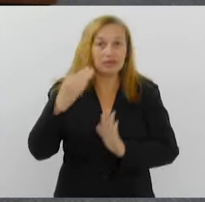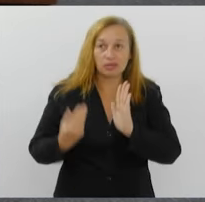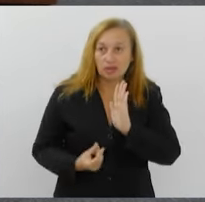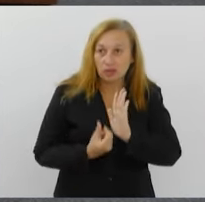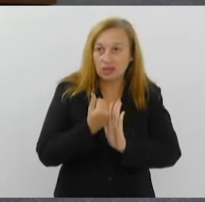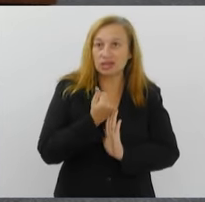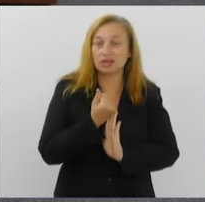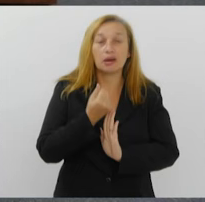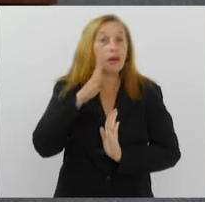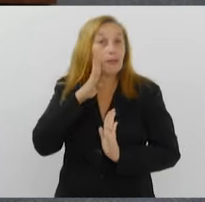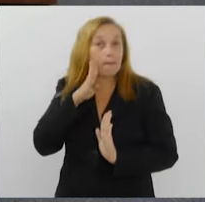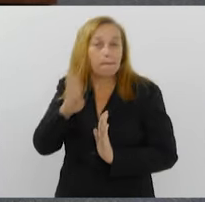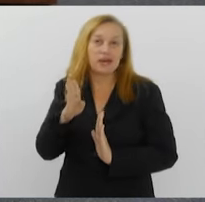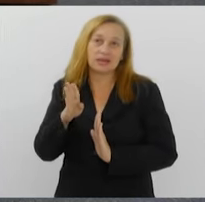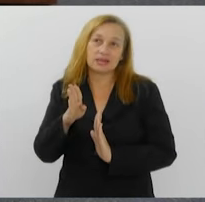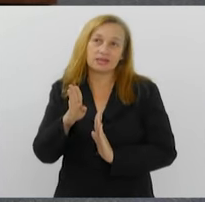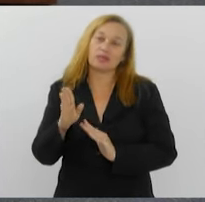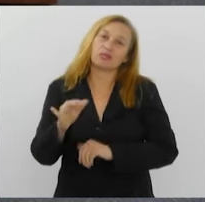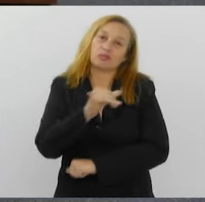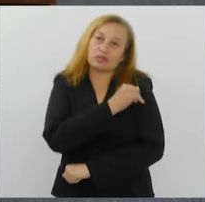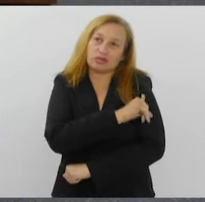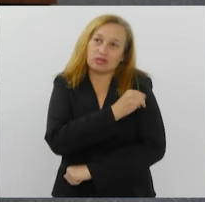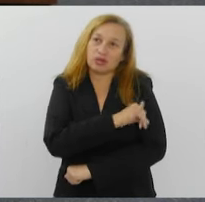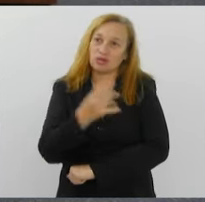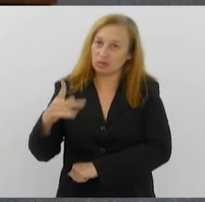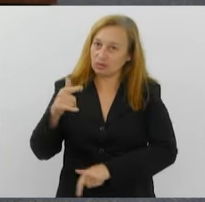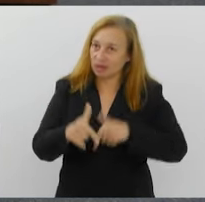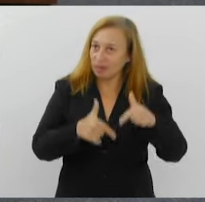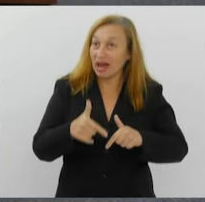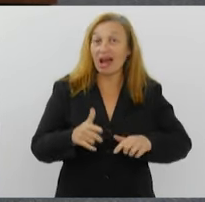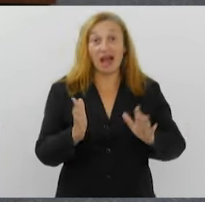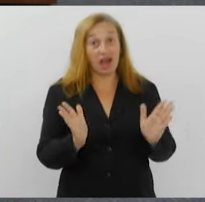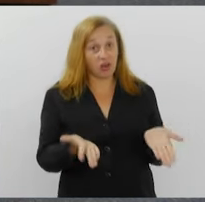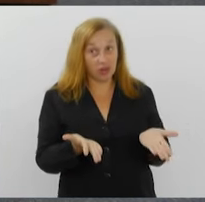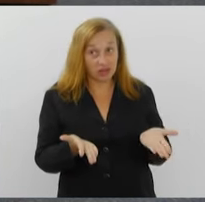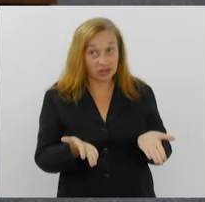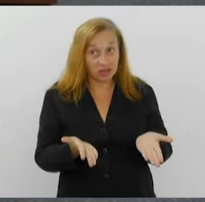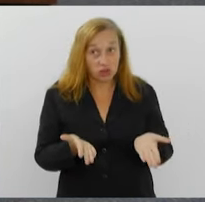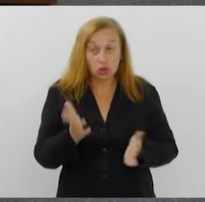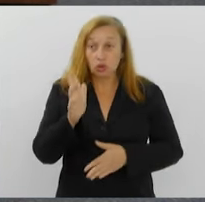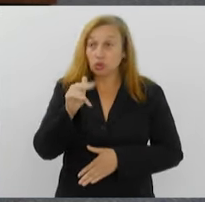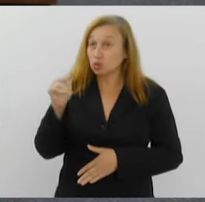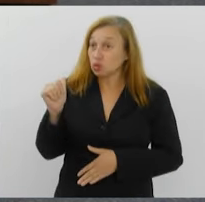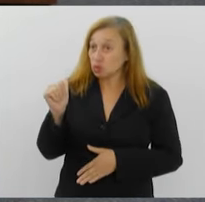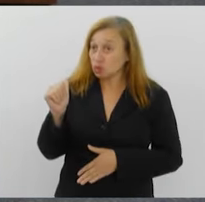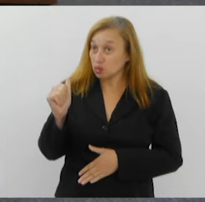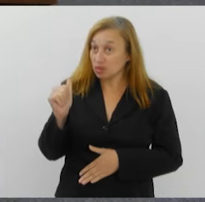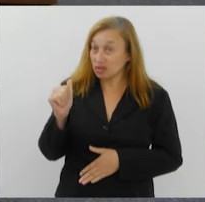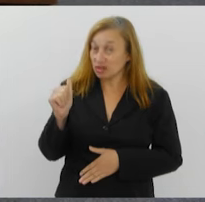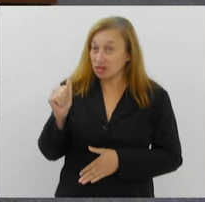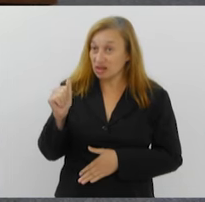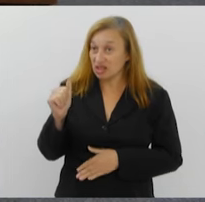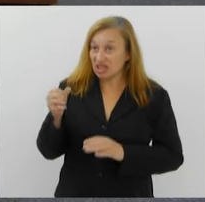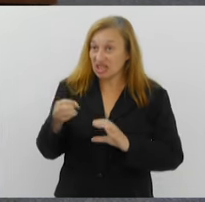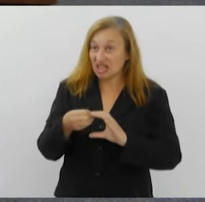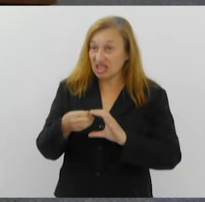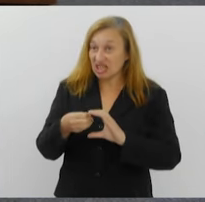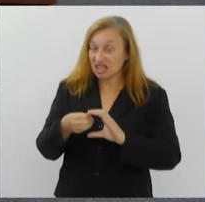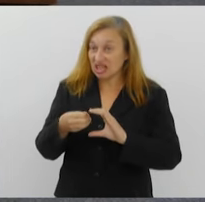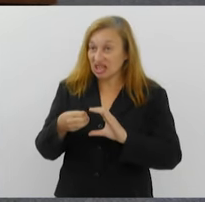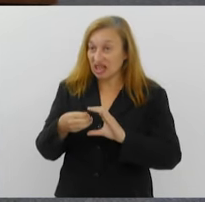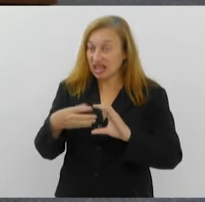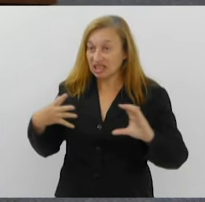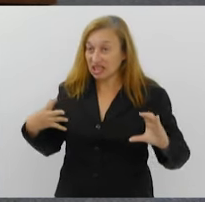orçamentária, é fundamental para o Rio de Janeiro, seu mandato. Agora, nunca o classificaria como vassalo de quem quer que seja,